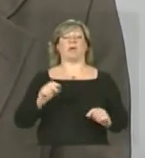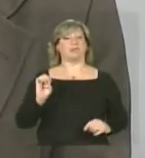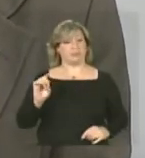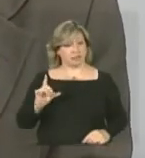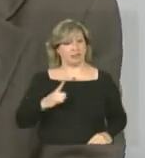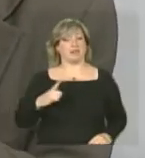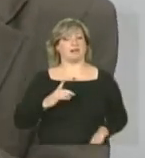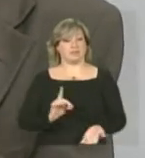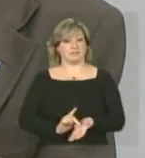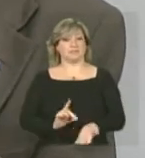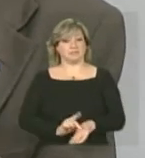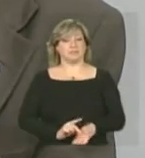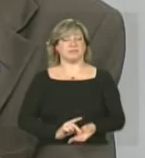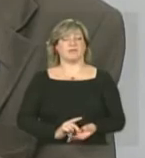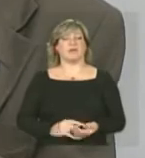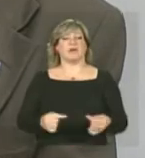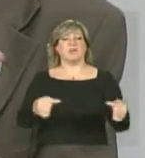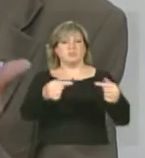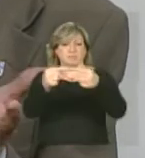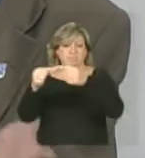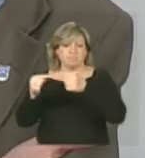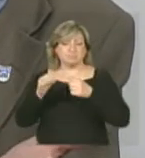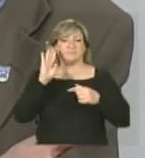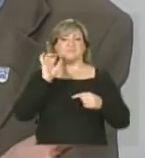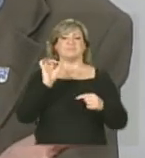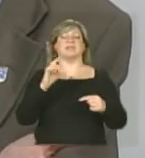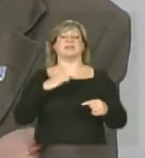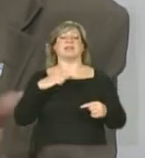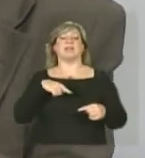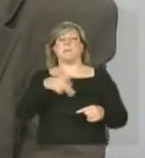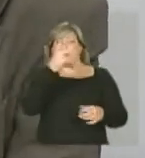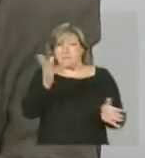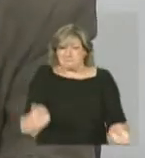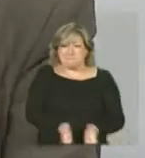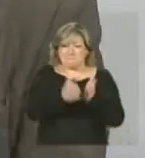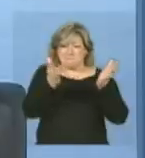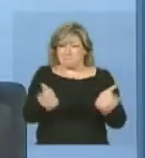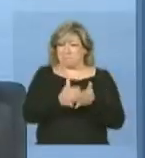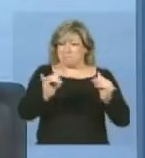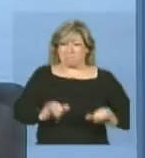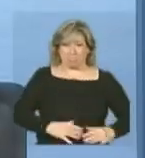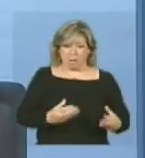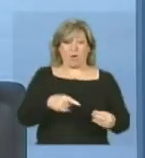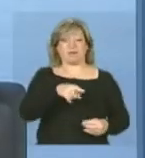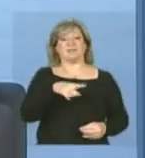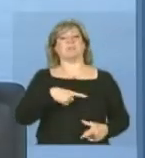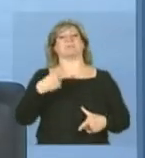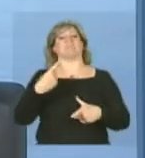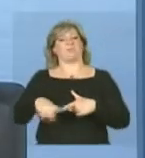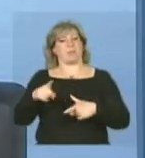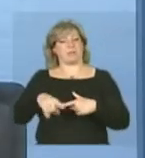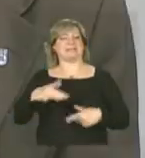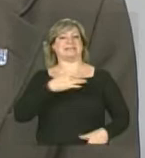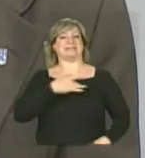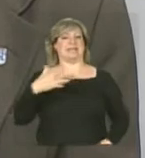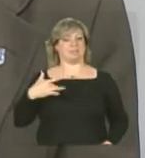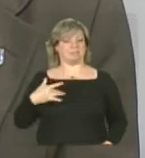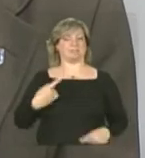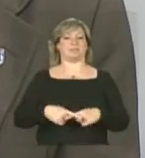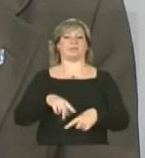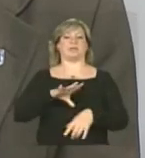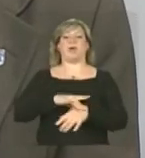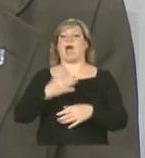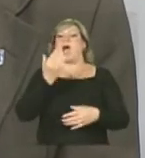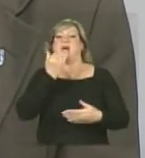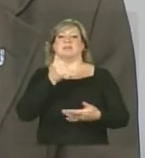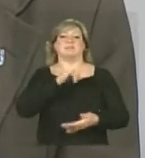uma íntima relação entre a extrema pobreza e insegurança alimentar e nutricional. Se nós examinarmos